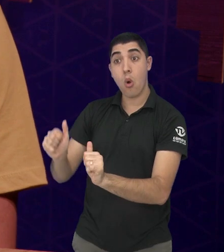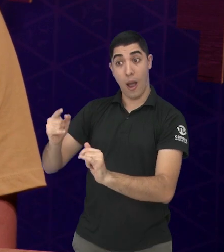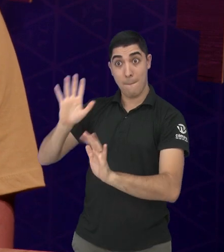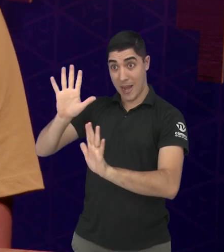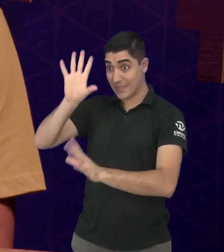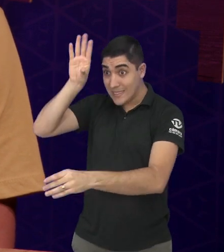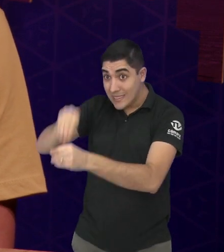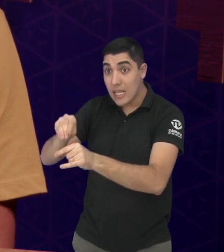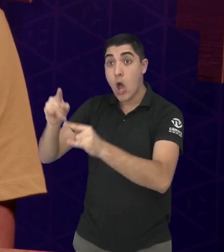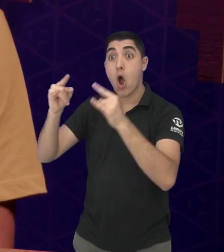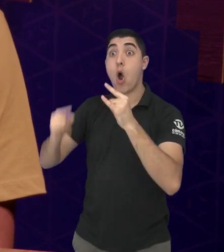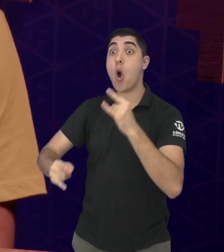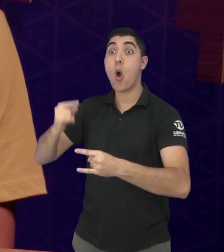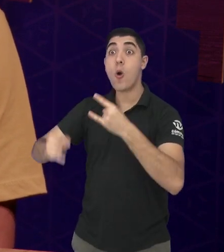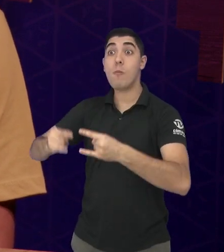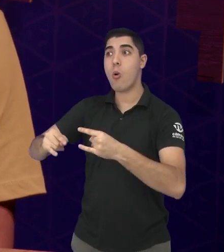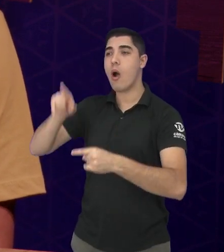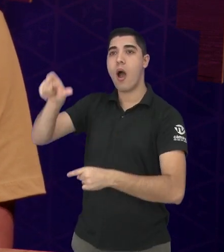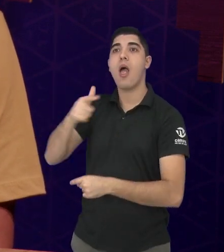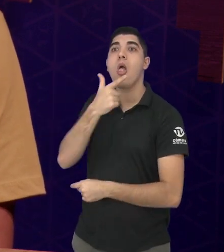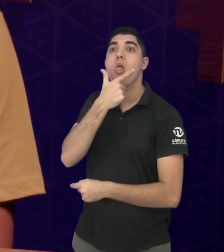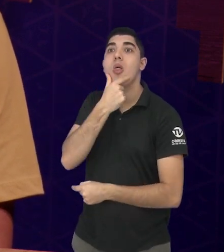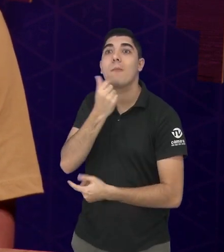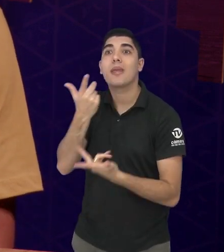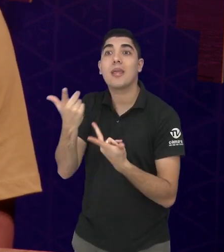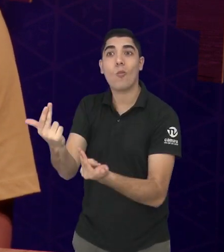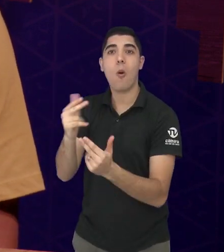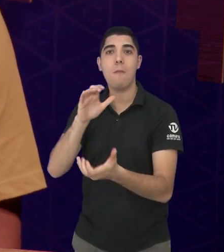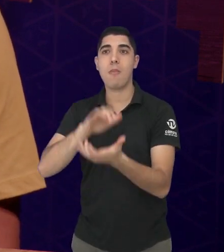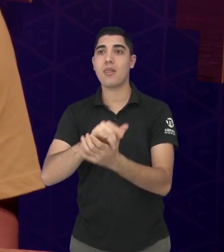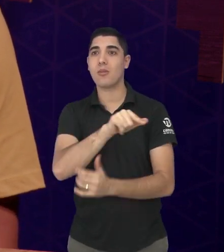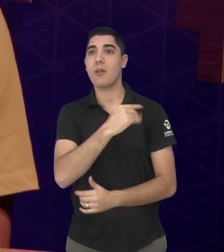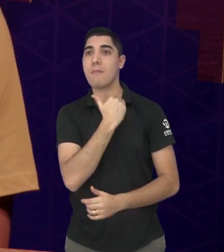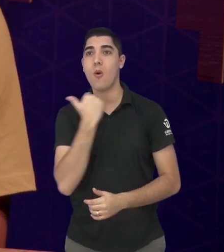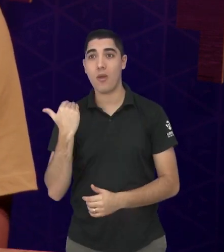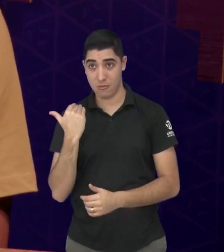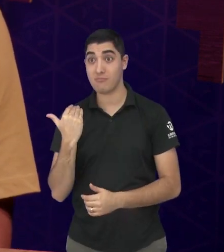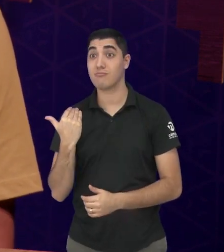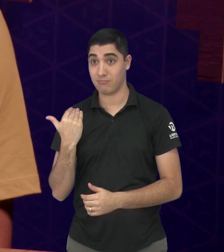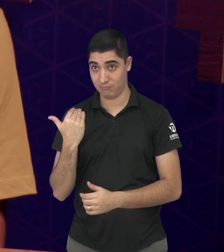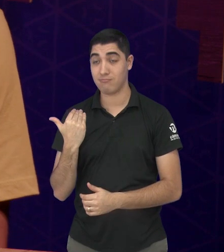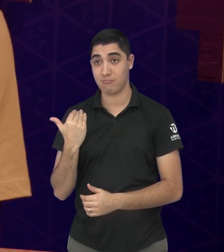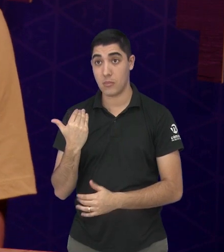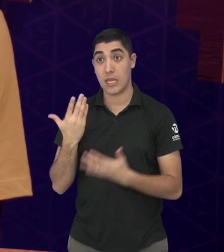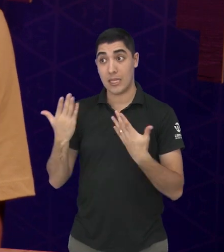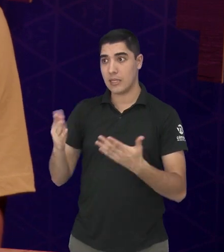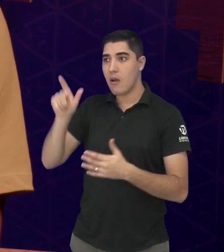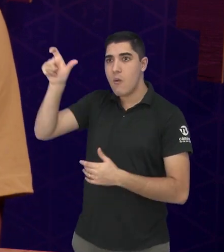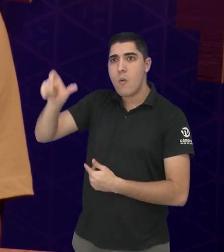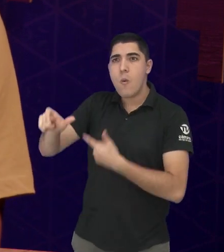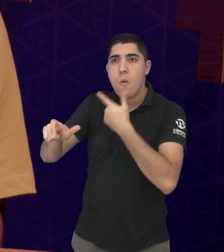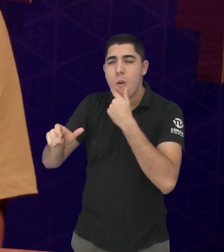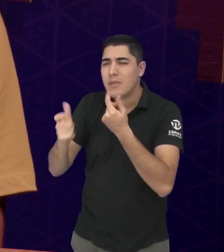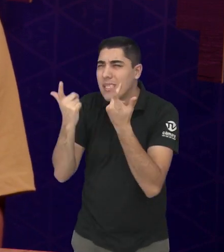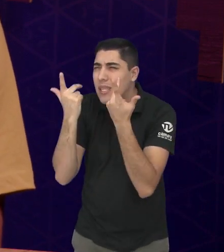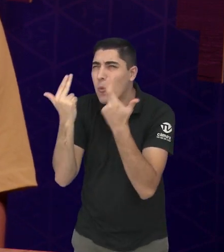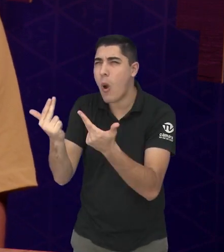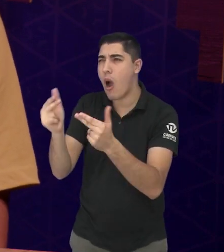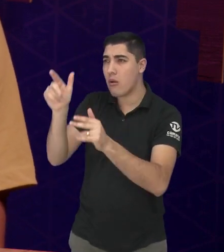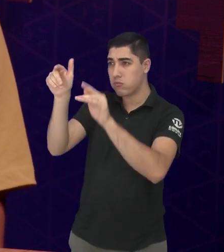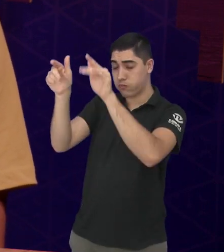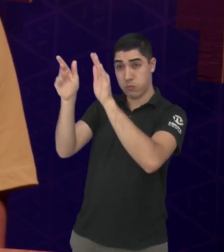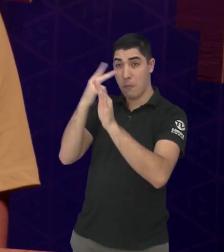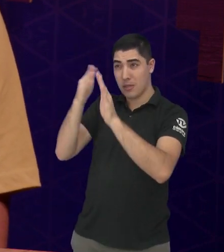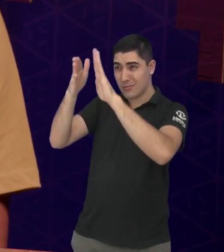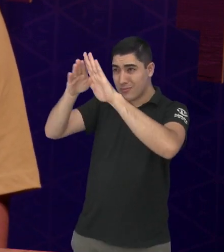Só que tem a questão que esse cara, né, esse robô que era idêntico ao marido dela que